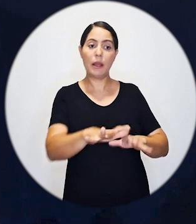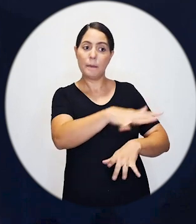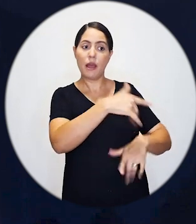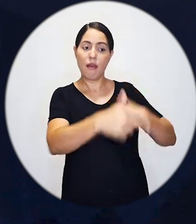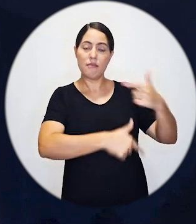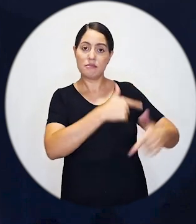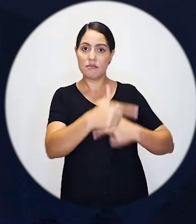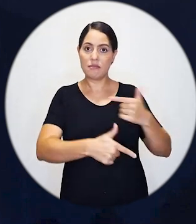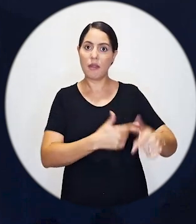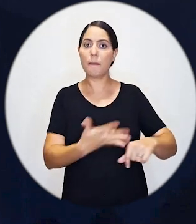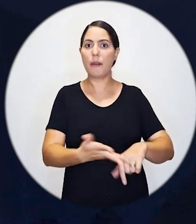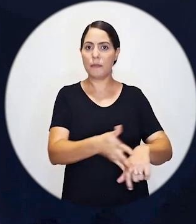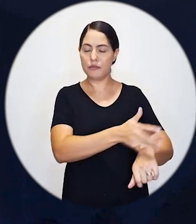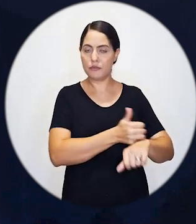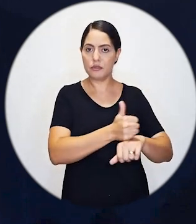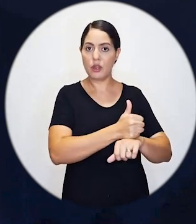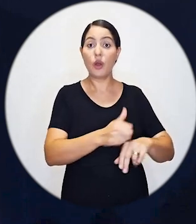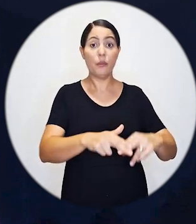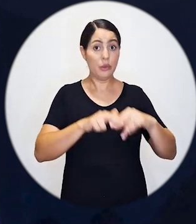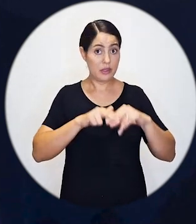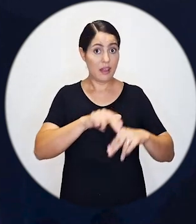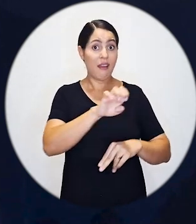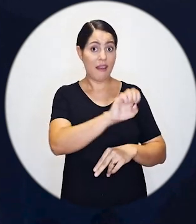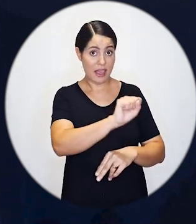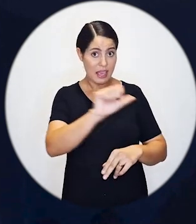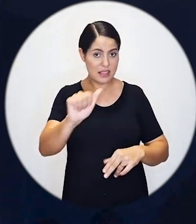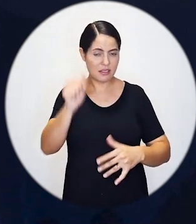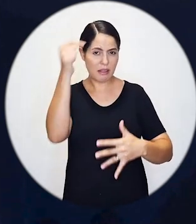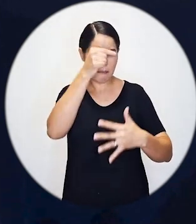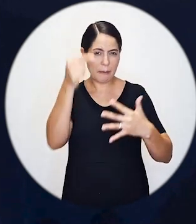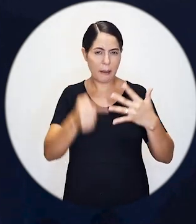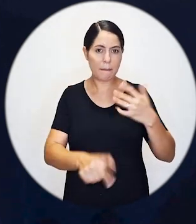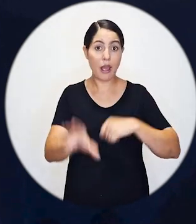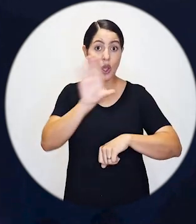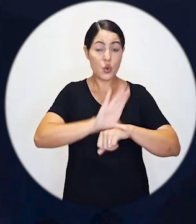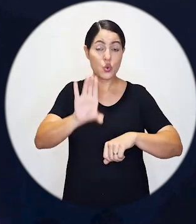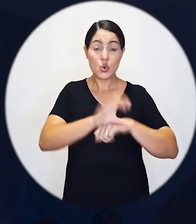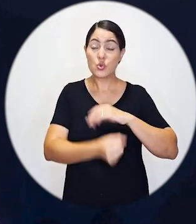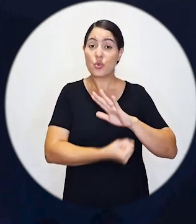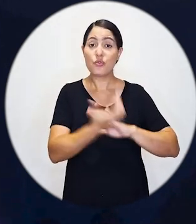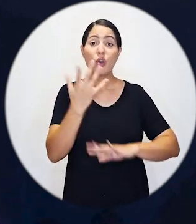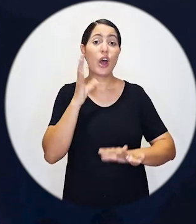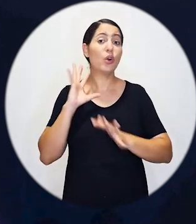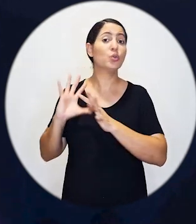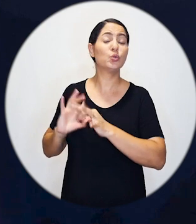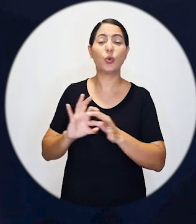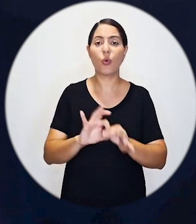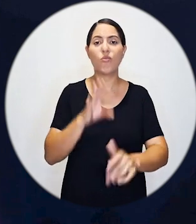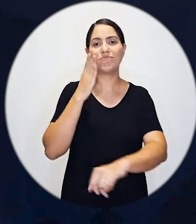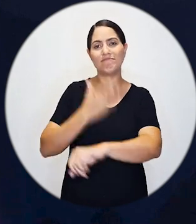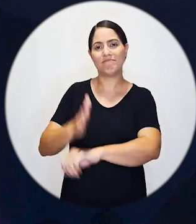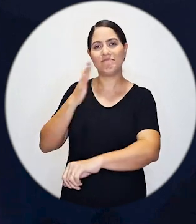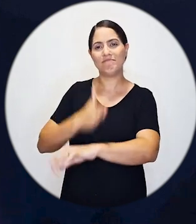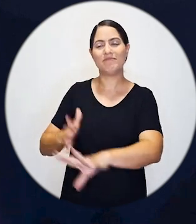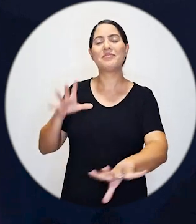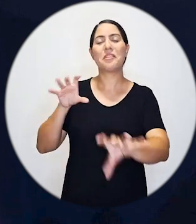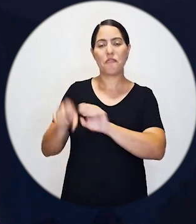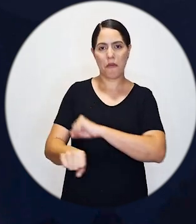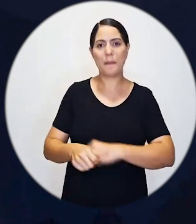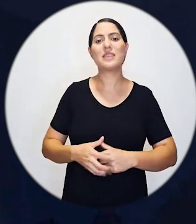enfrentamento do mercado profissional. É por isso que a Escola Superior da Advocacia tem toda uma série de cursos voltados à formação,